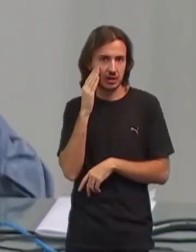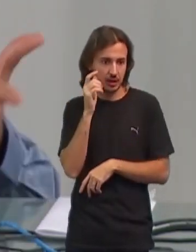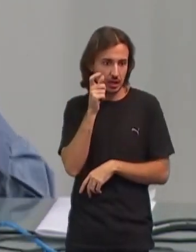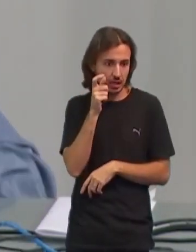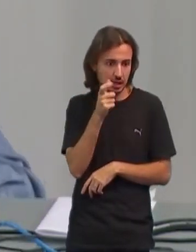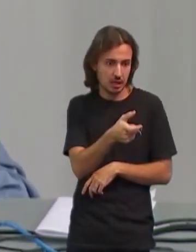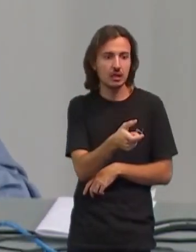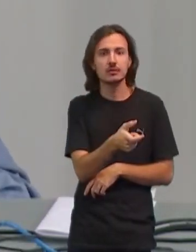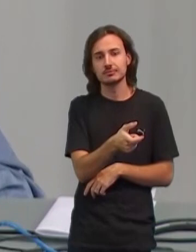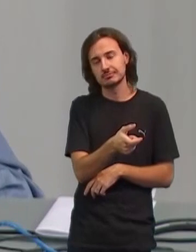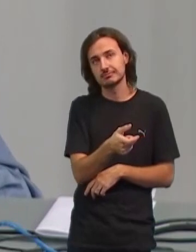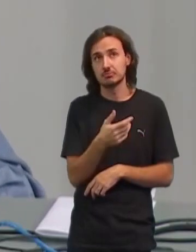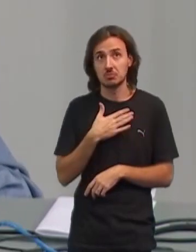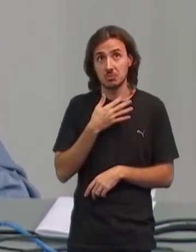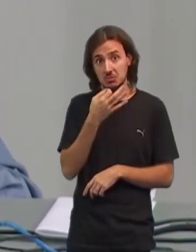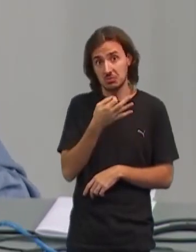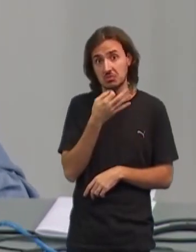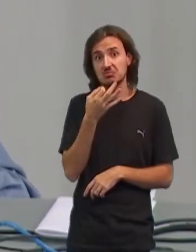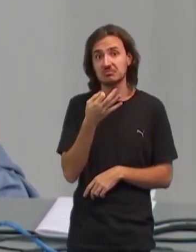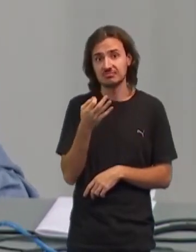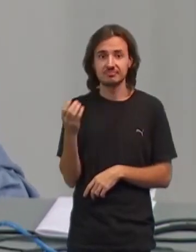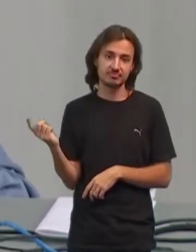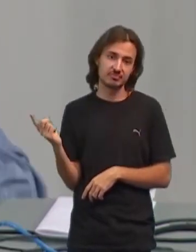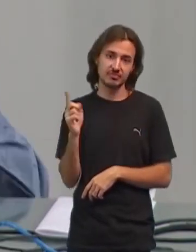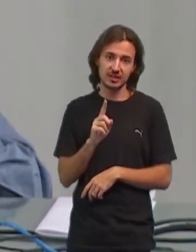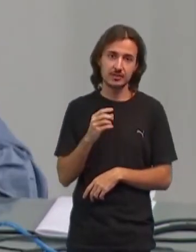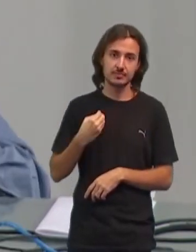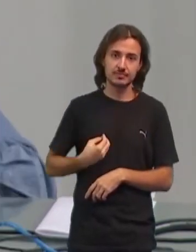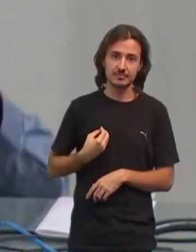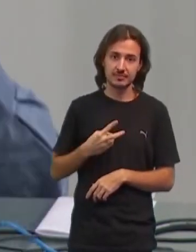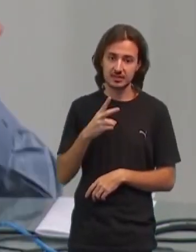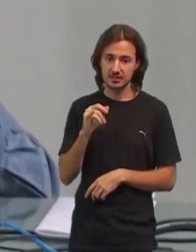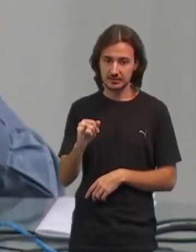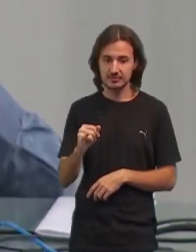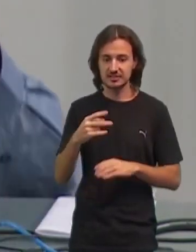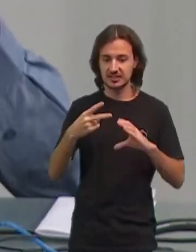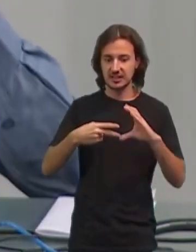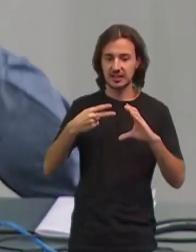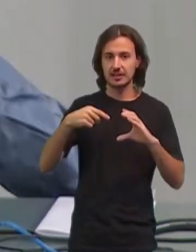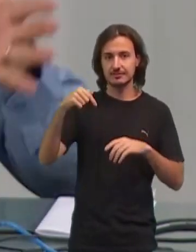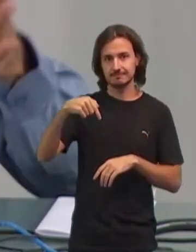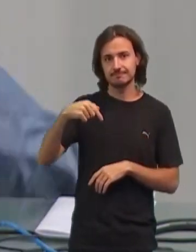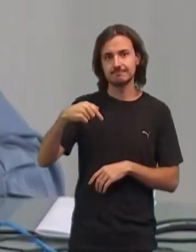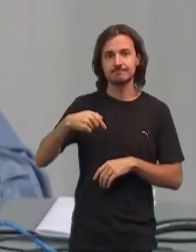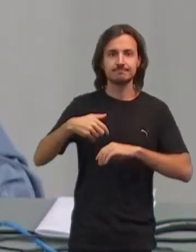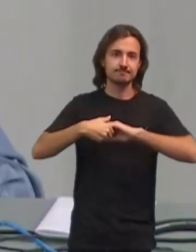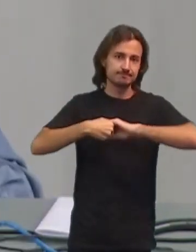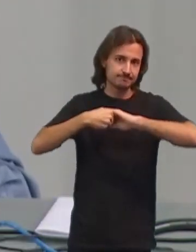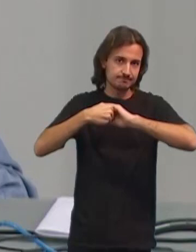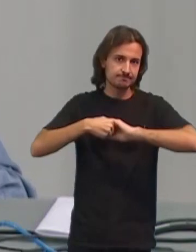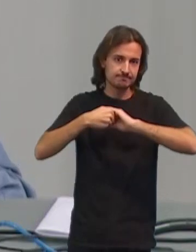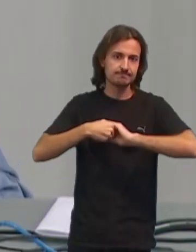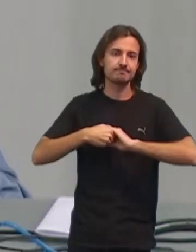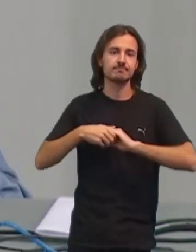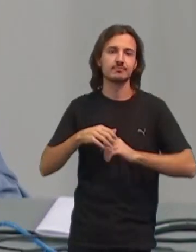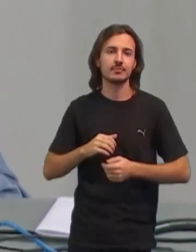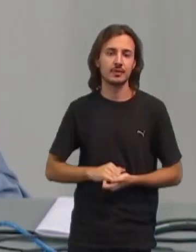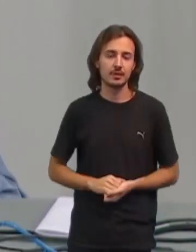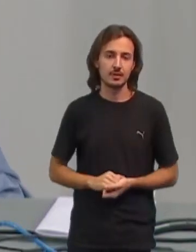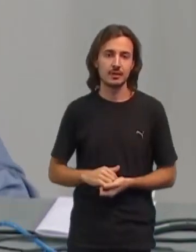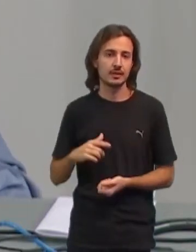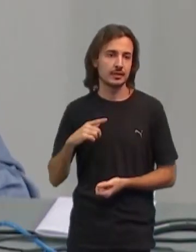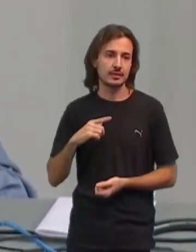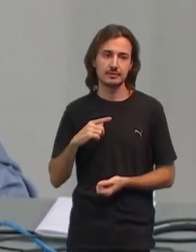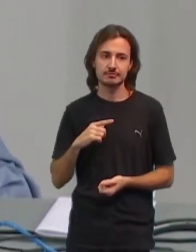para sensibilizar, e essa casa é sempre parceira. É coisa boa, é positiva, tem encaminhamentos para definição para